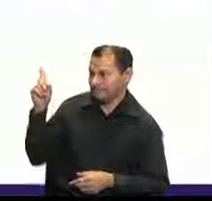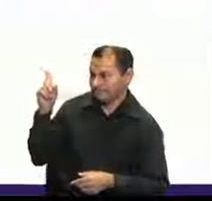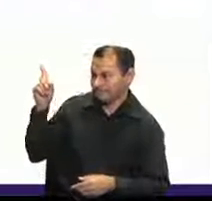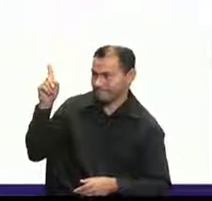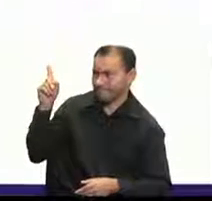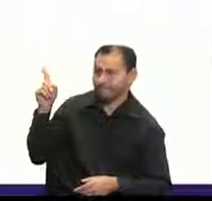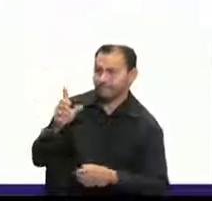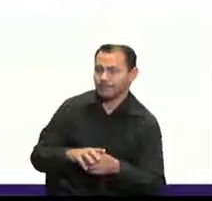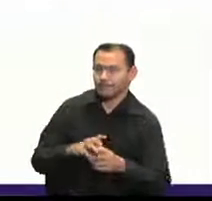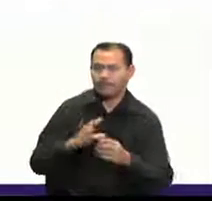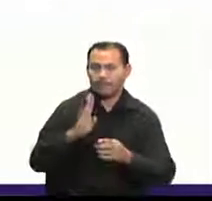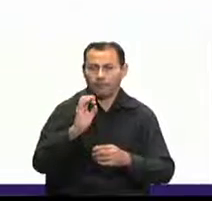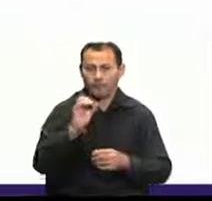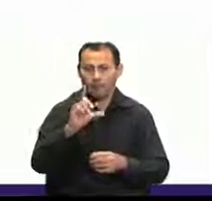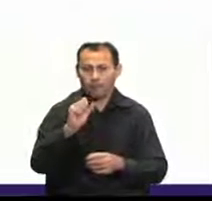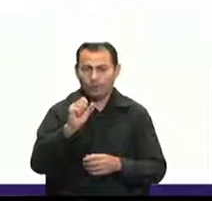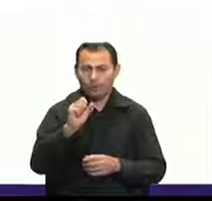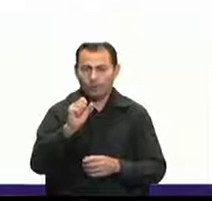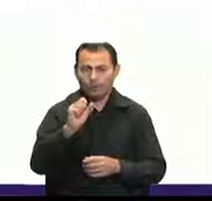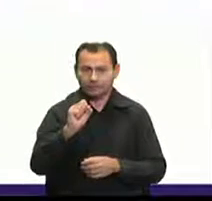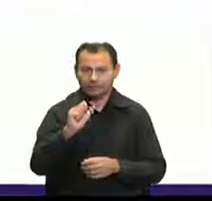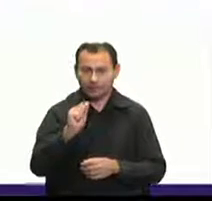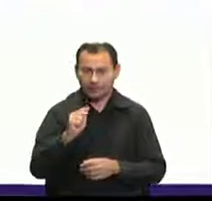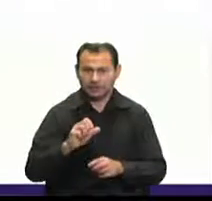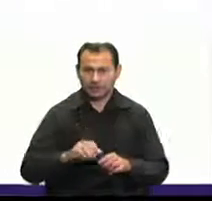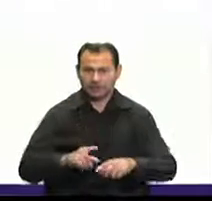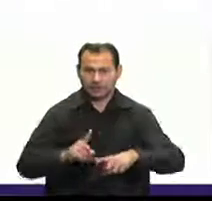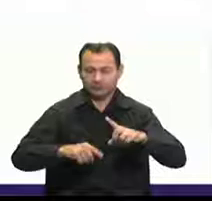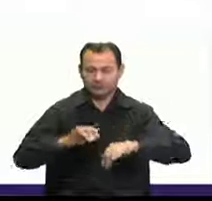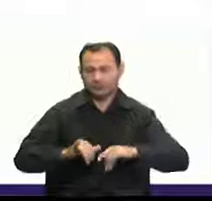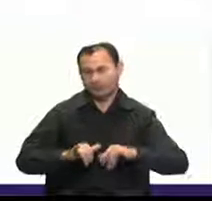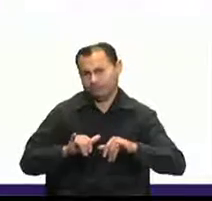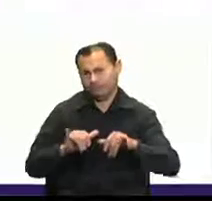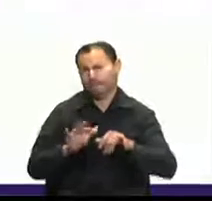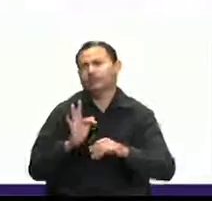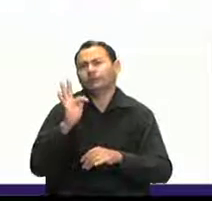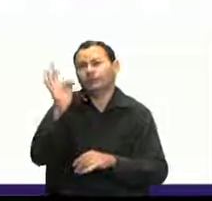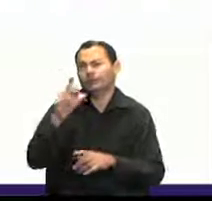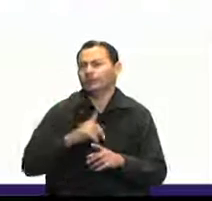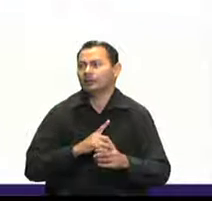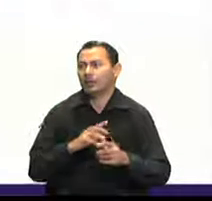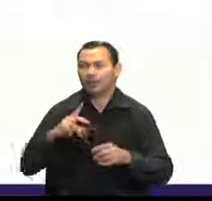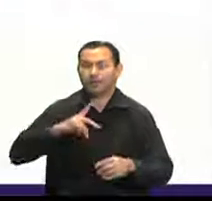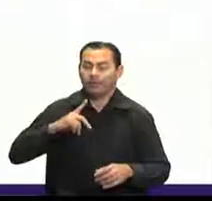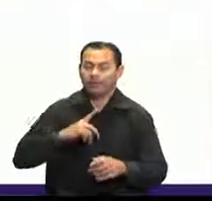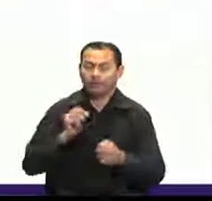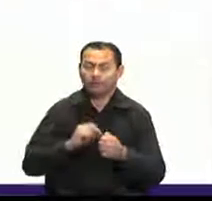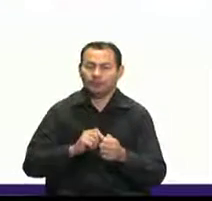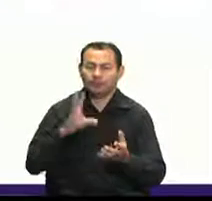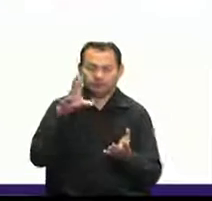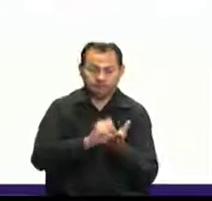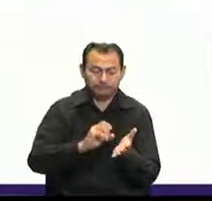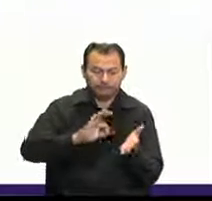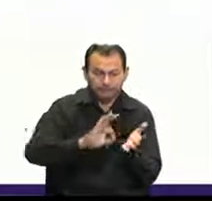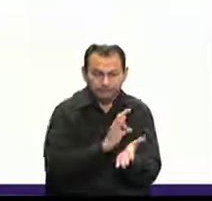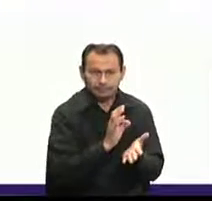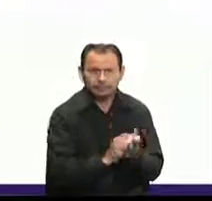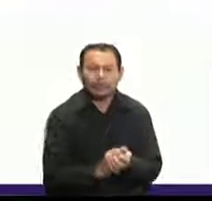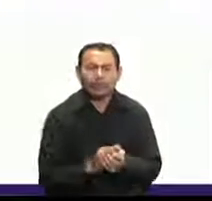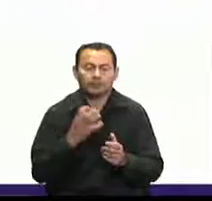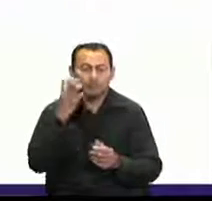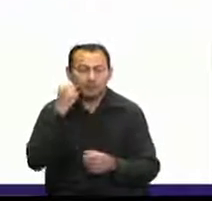que as bolsas de mercadorias e futuros e instituições privadas quem tem por finalidade de efetuar o registro a